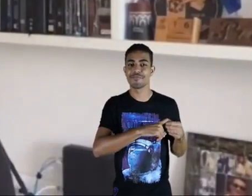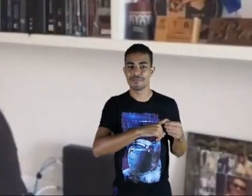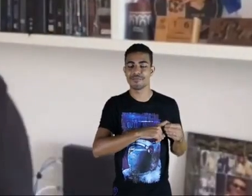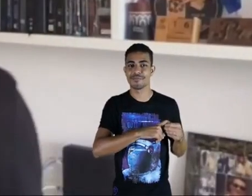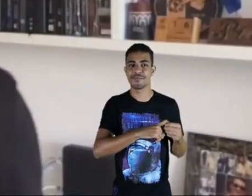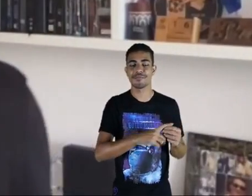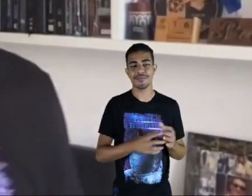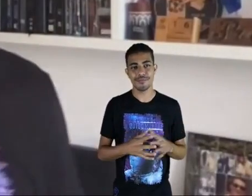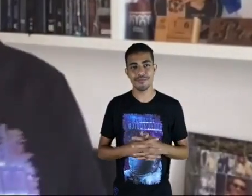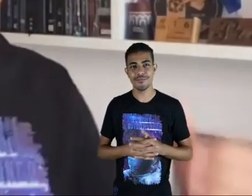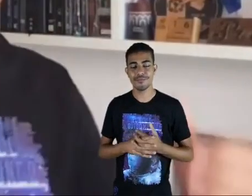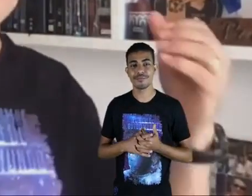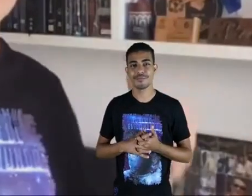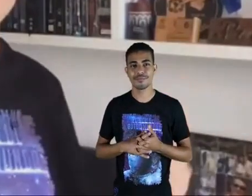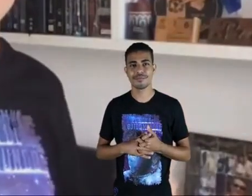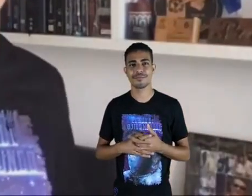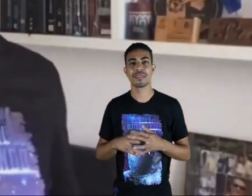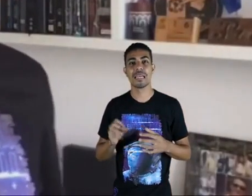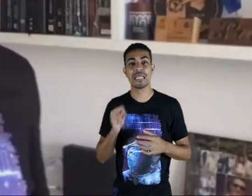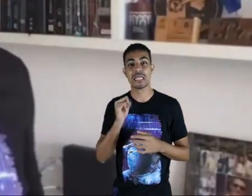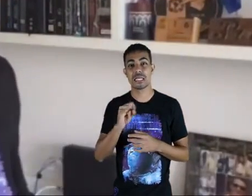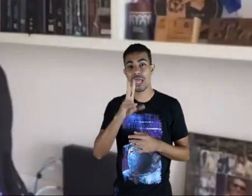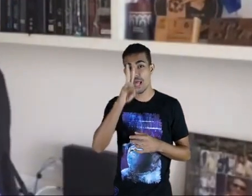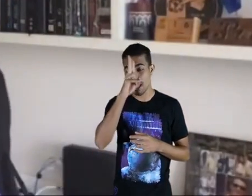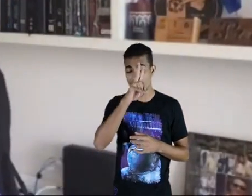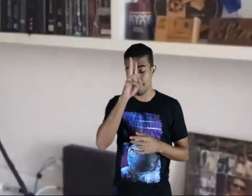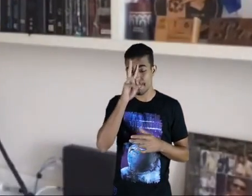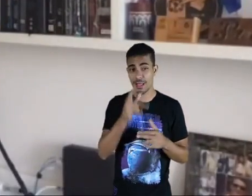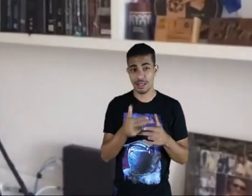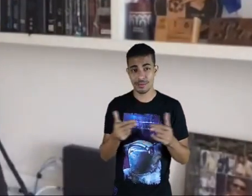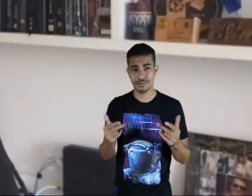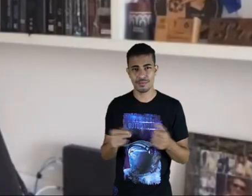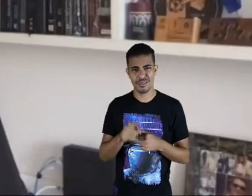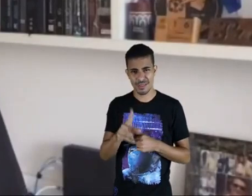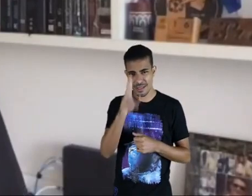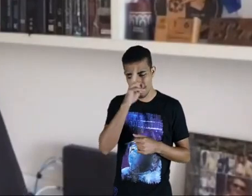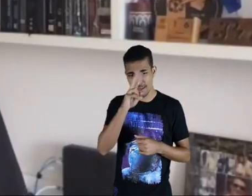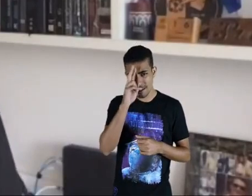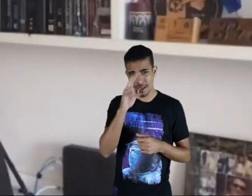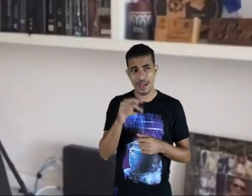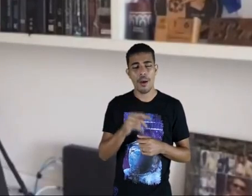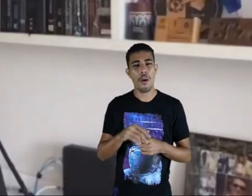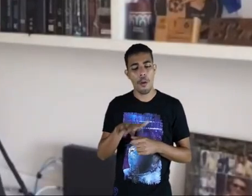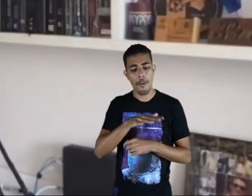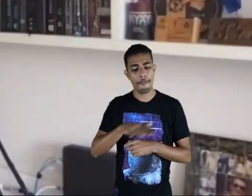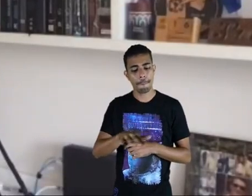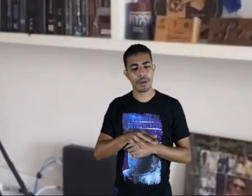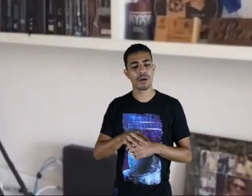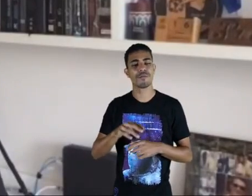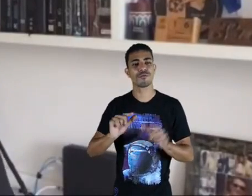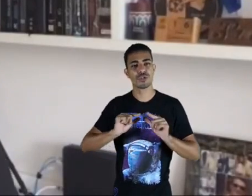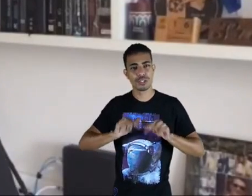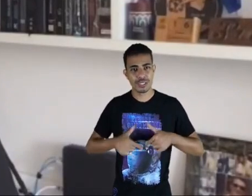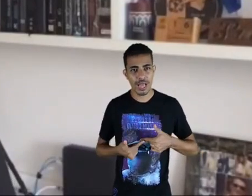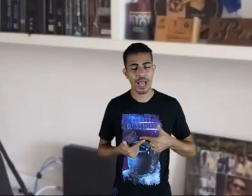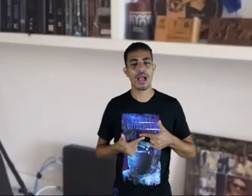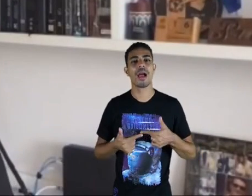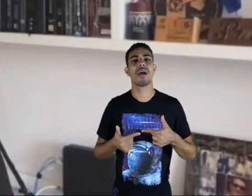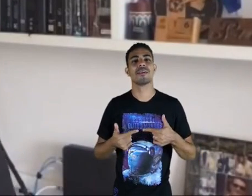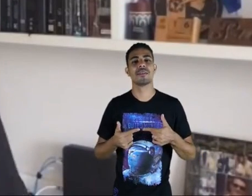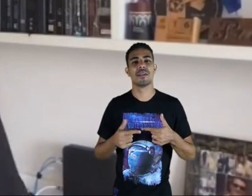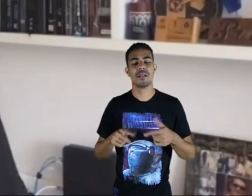de voltar. Se lembrassem das coisas. Lembra que o povo de Israel, quando estava no caminho,